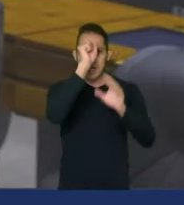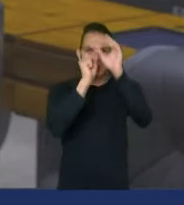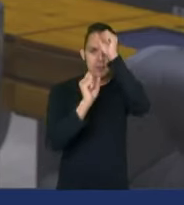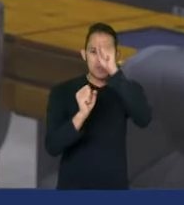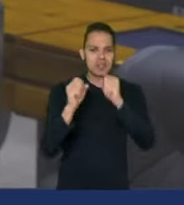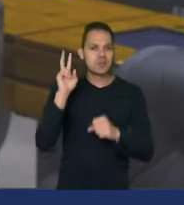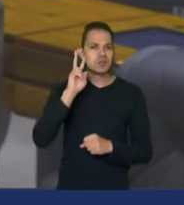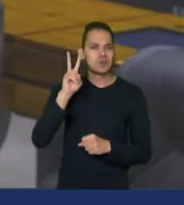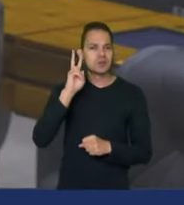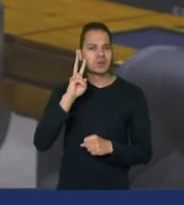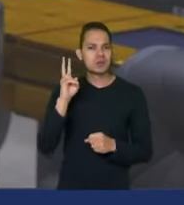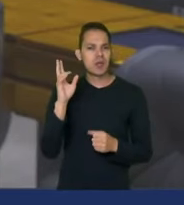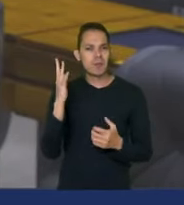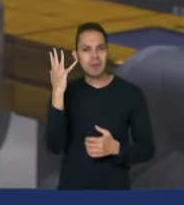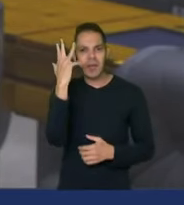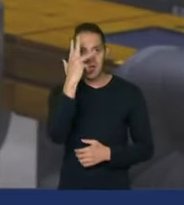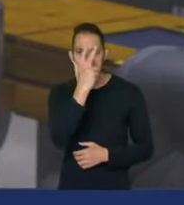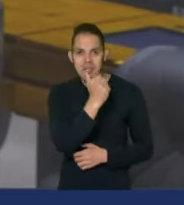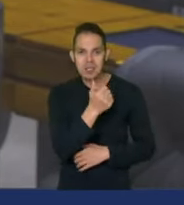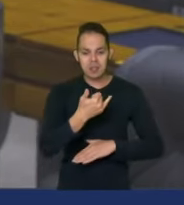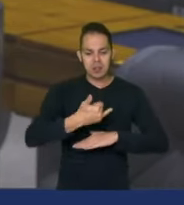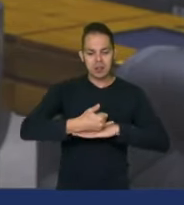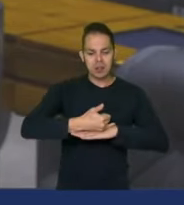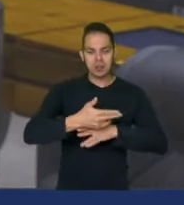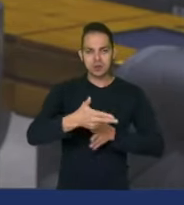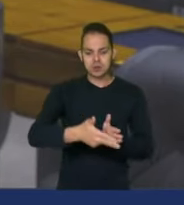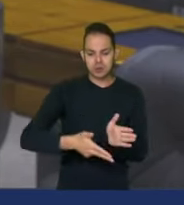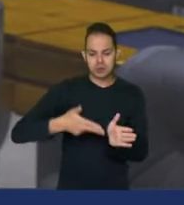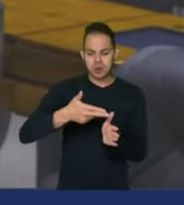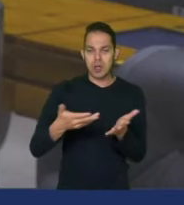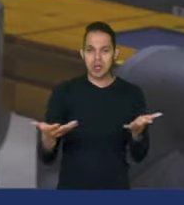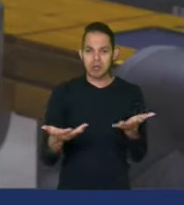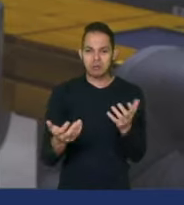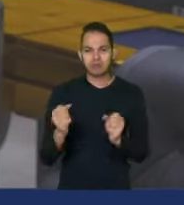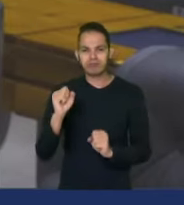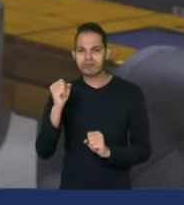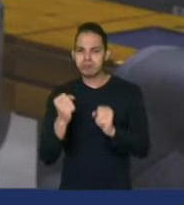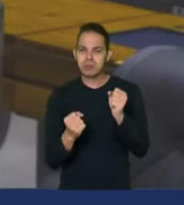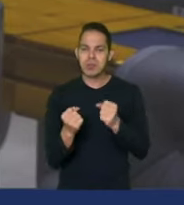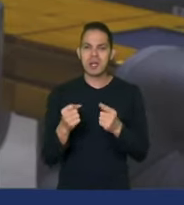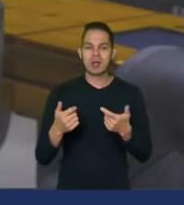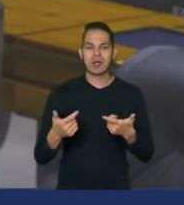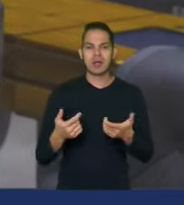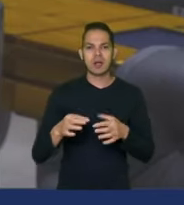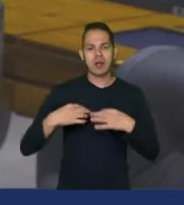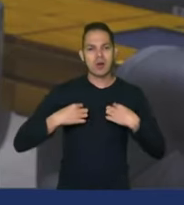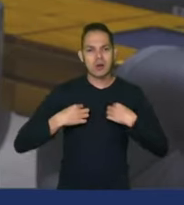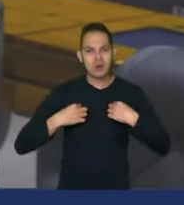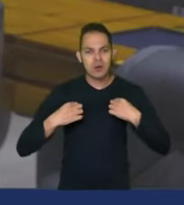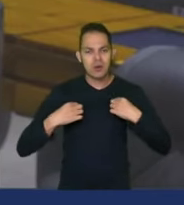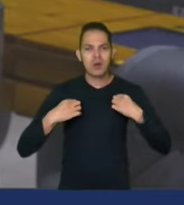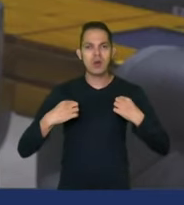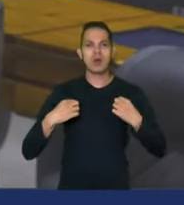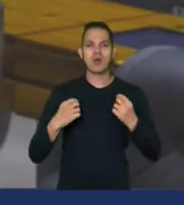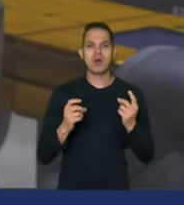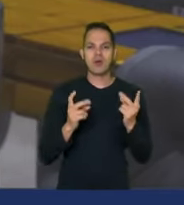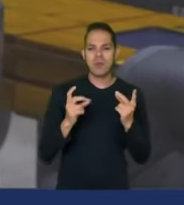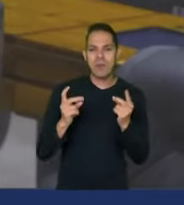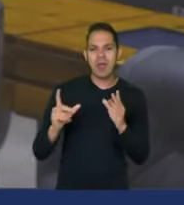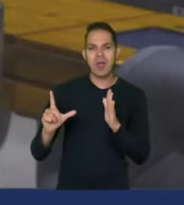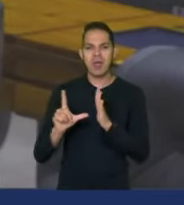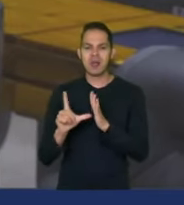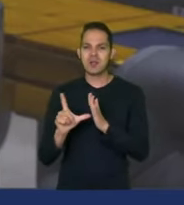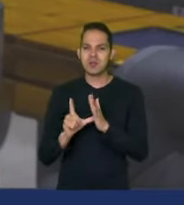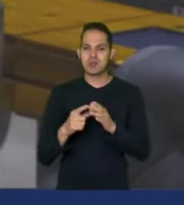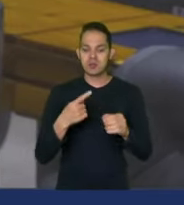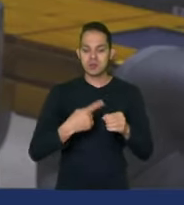belíssima, que começou com a rede ferroviária, hoje siderurgias, confecções, comércio, enfim, uma grande cidade